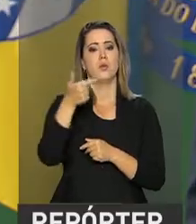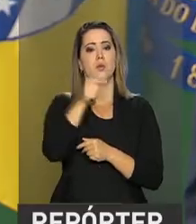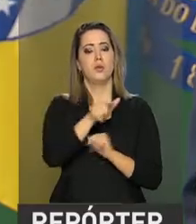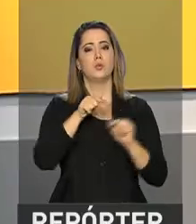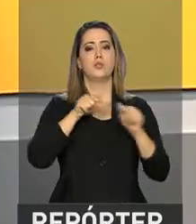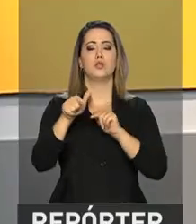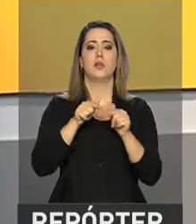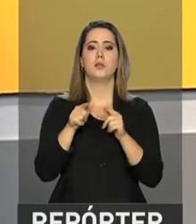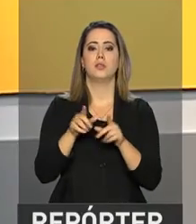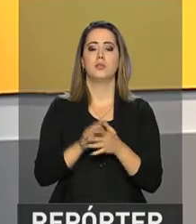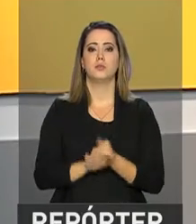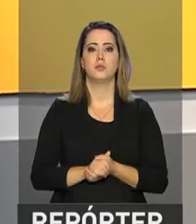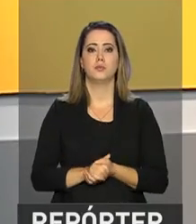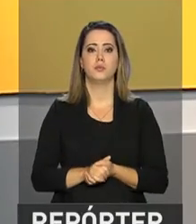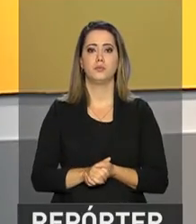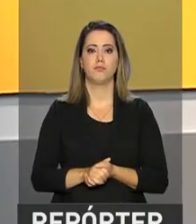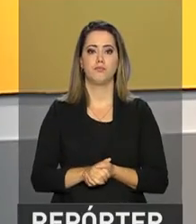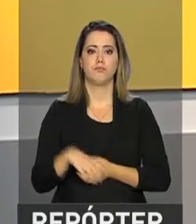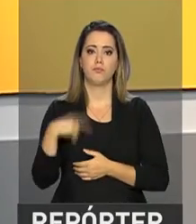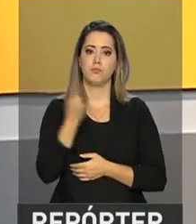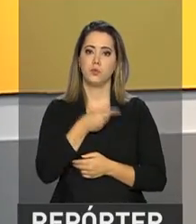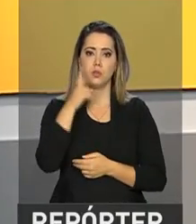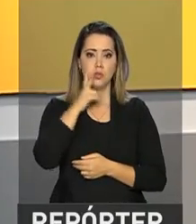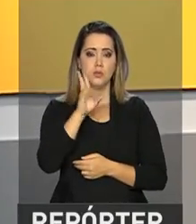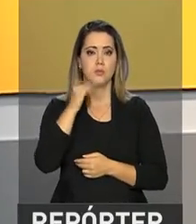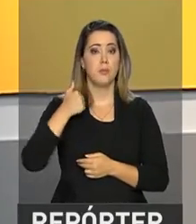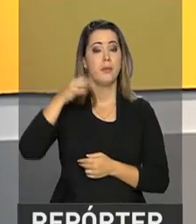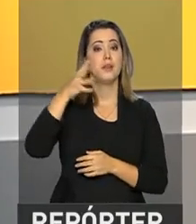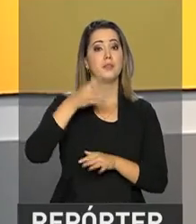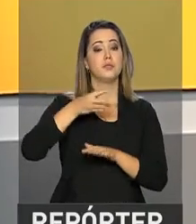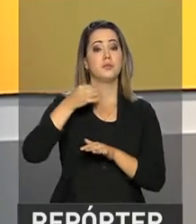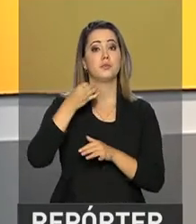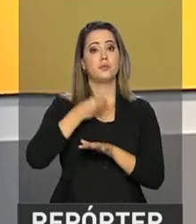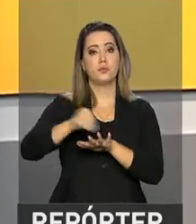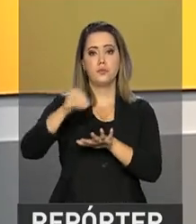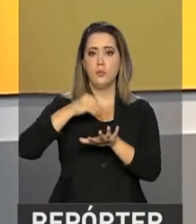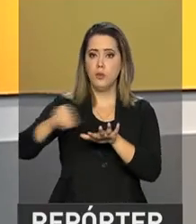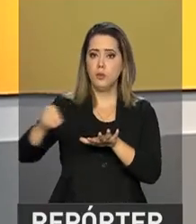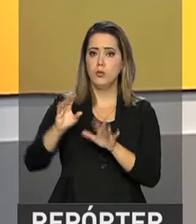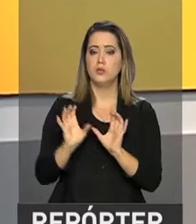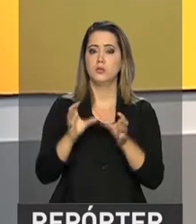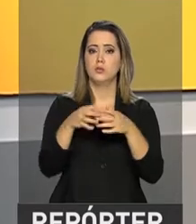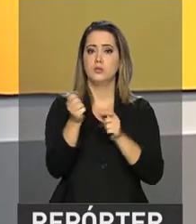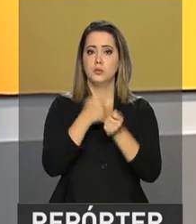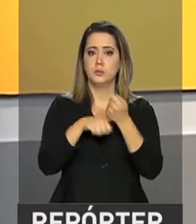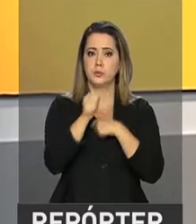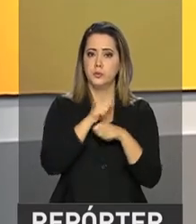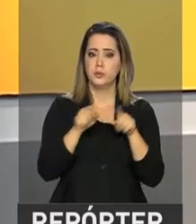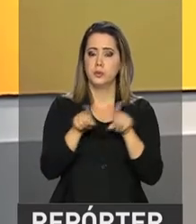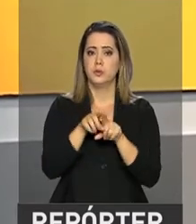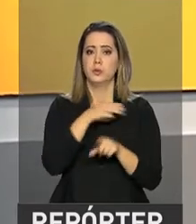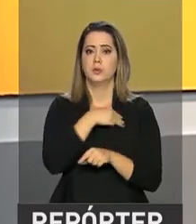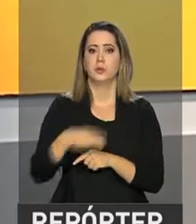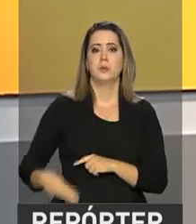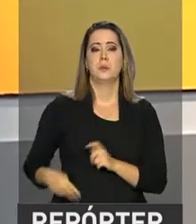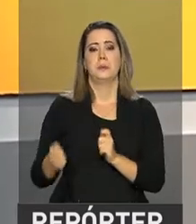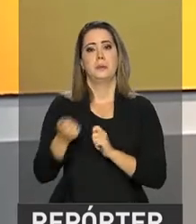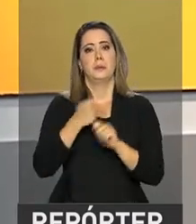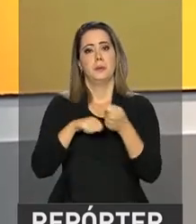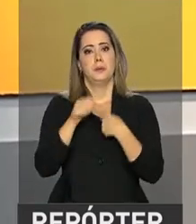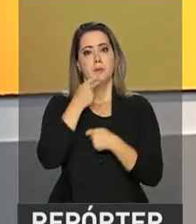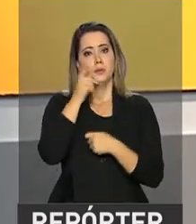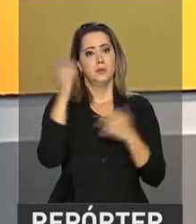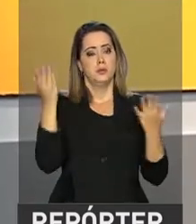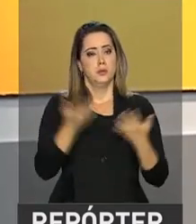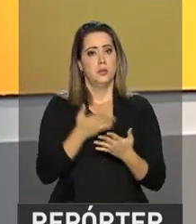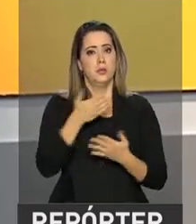social ea gente continuou esta edição com mais novidades da área econômica que o ministro da fazenda henrique meirelles confirmou hoje que o governo